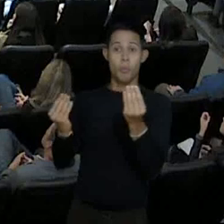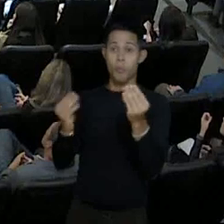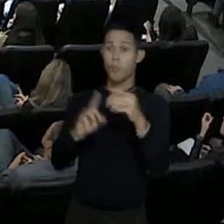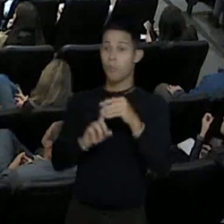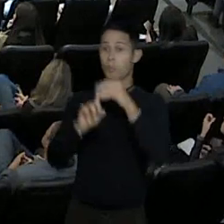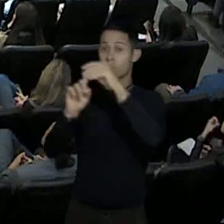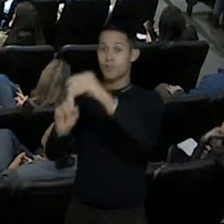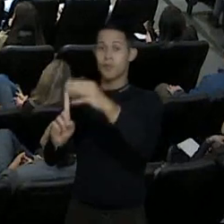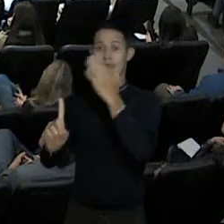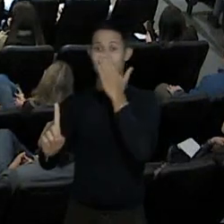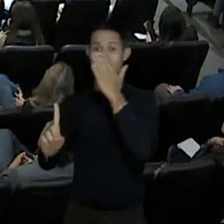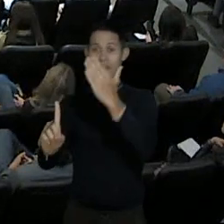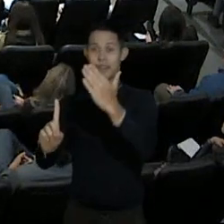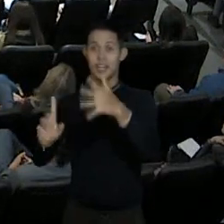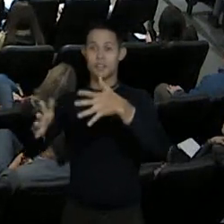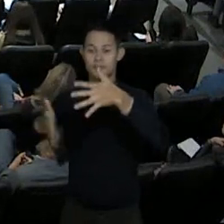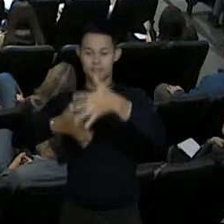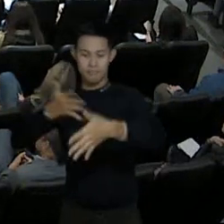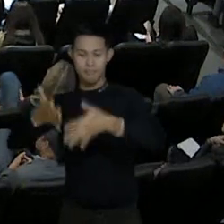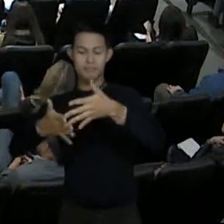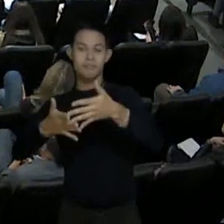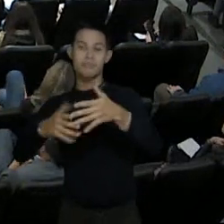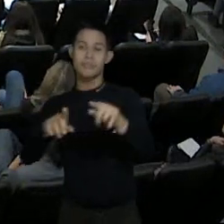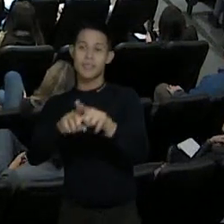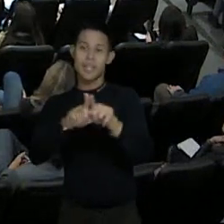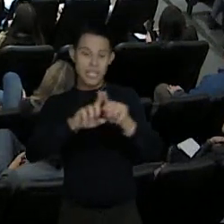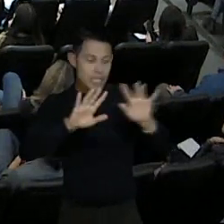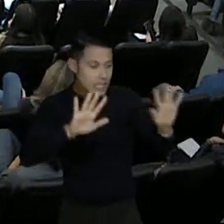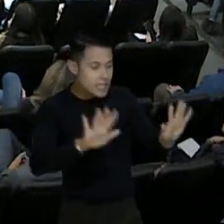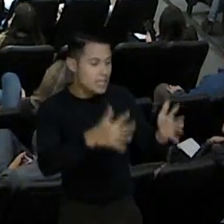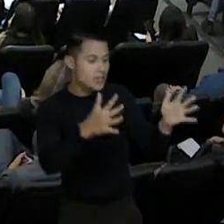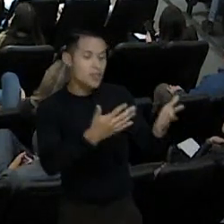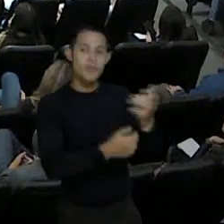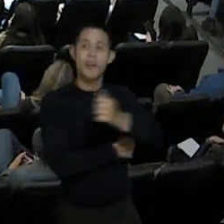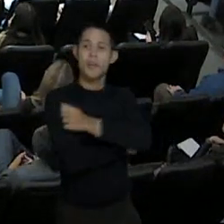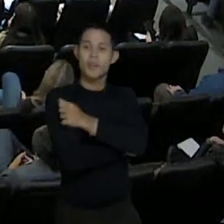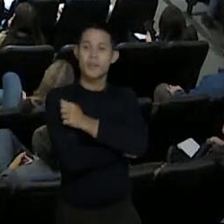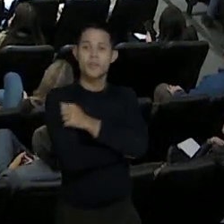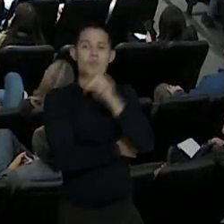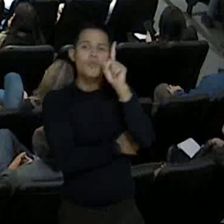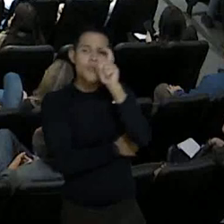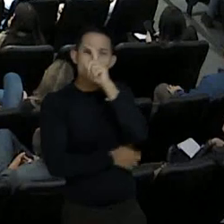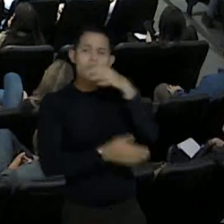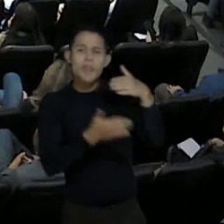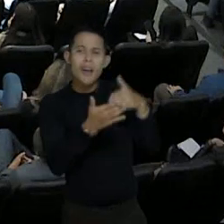também incentivar o aluno né que tem dificuldade de quais são as dúvidas